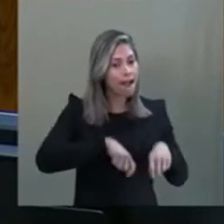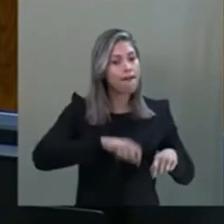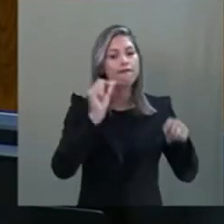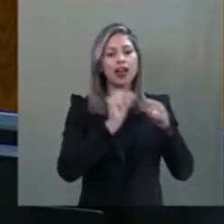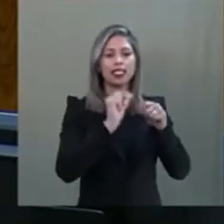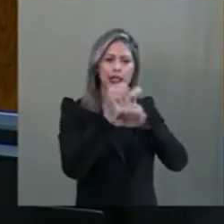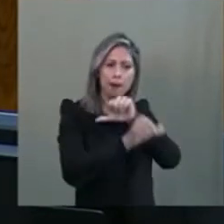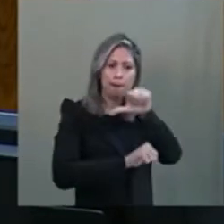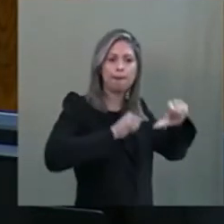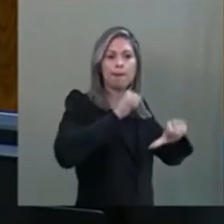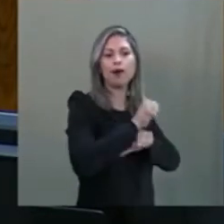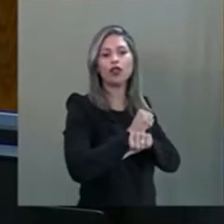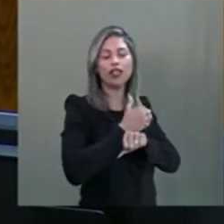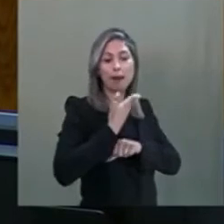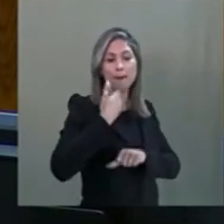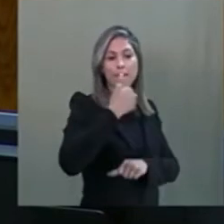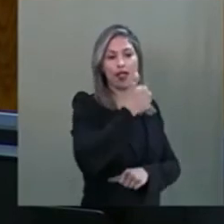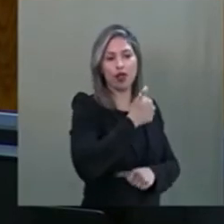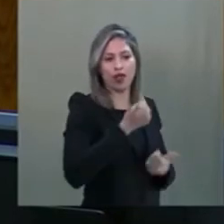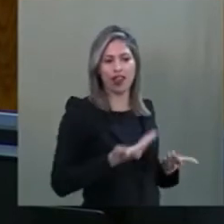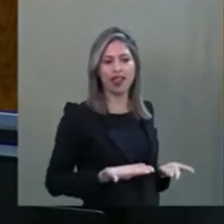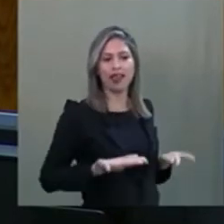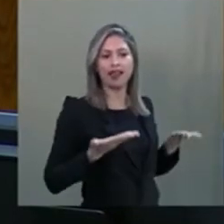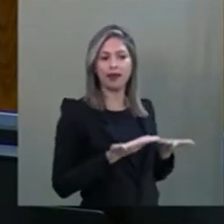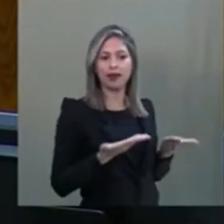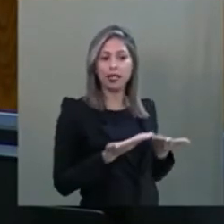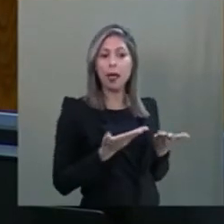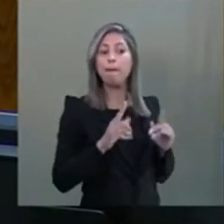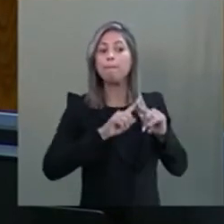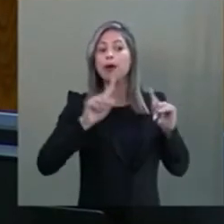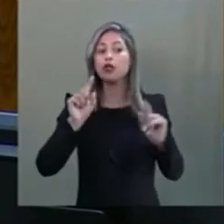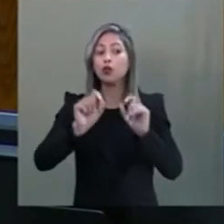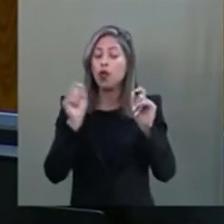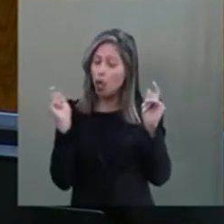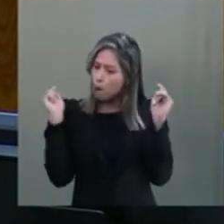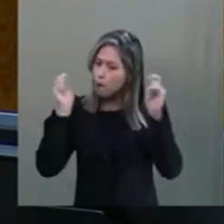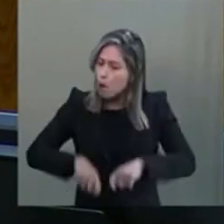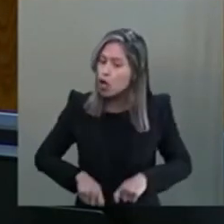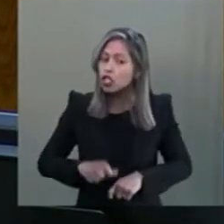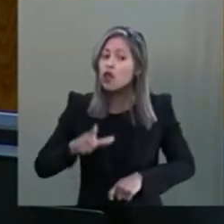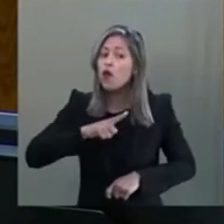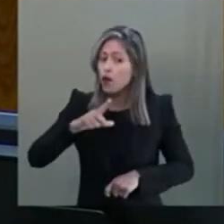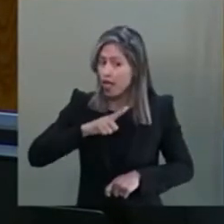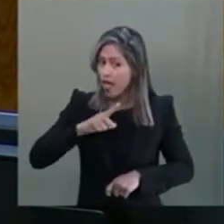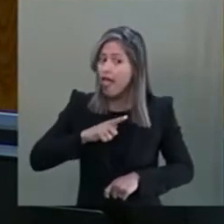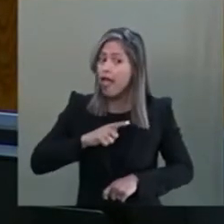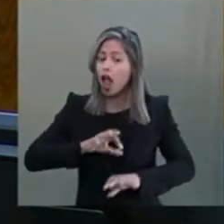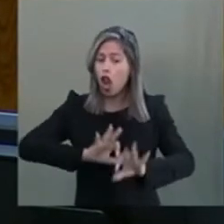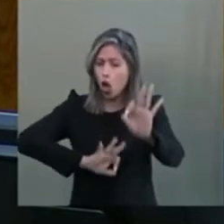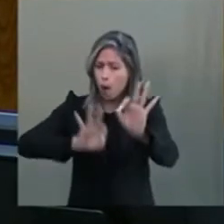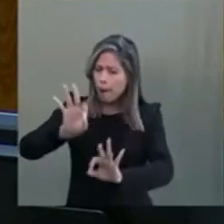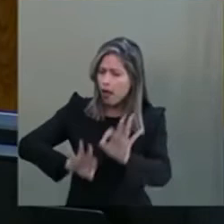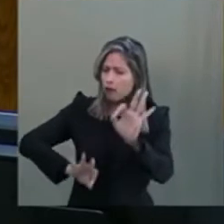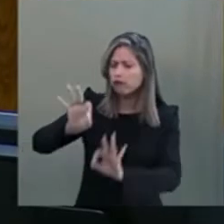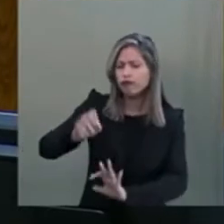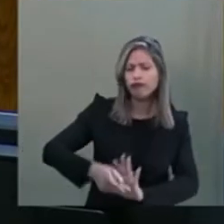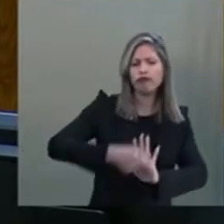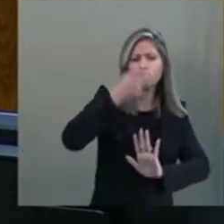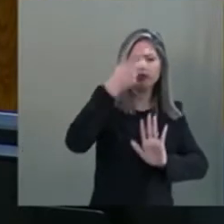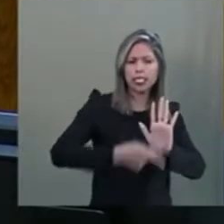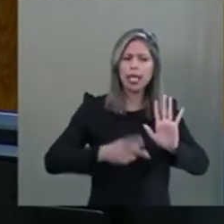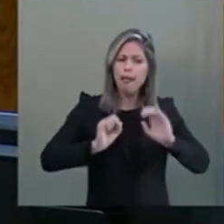esse cenário? Isso só é possível com planejamento, muito